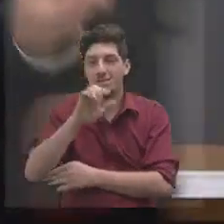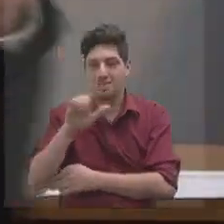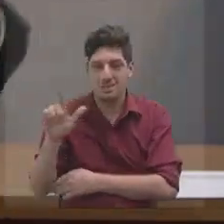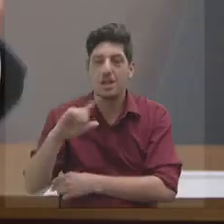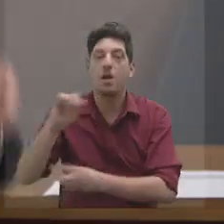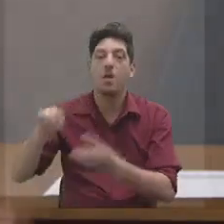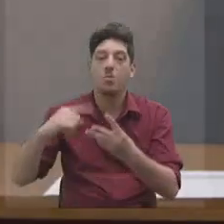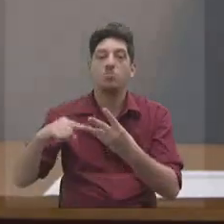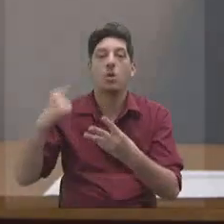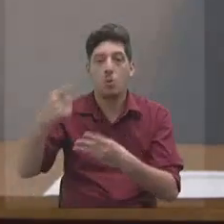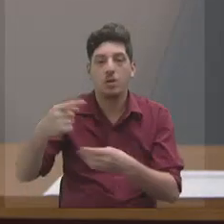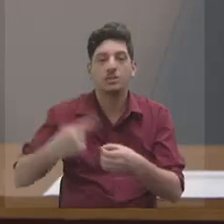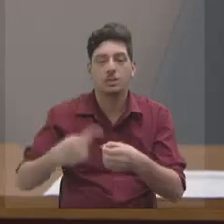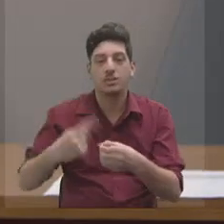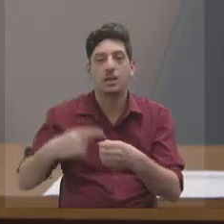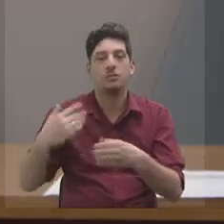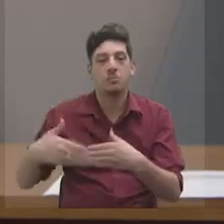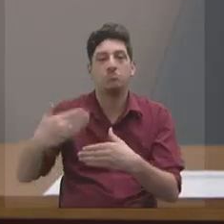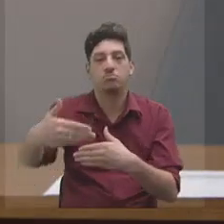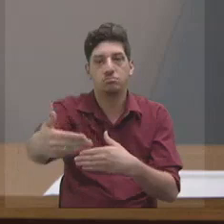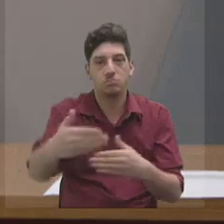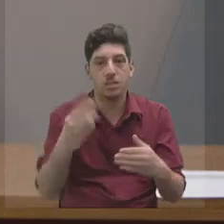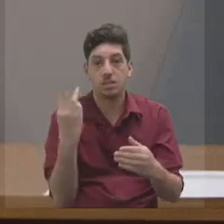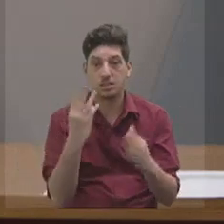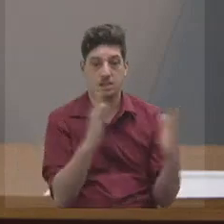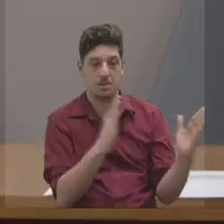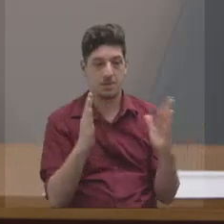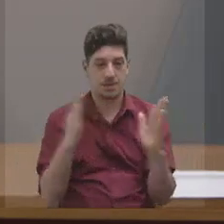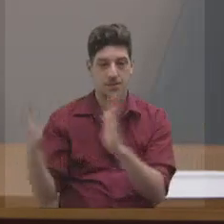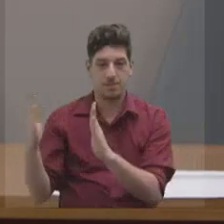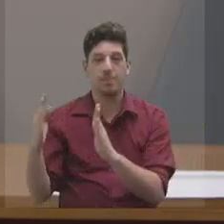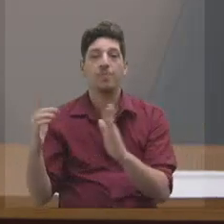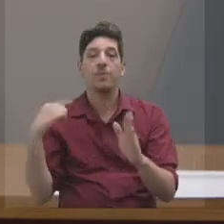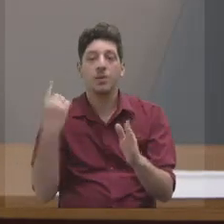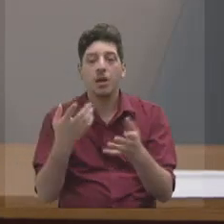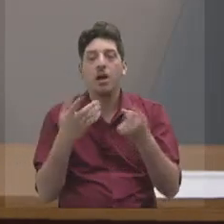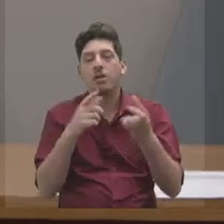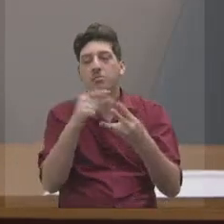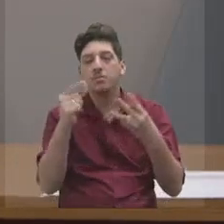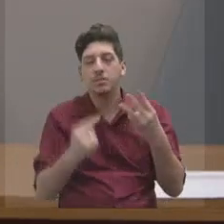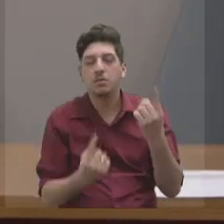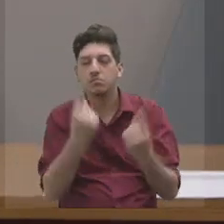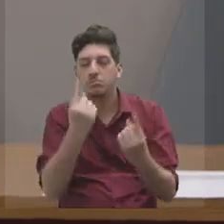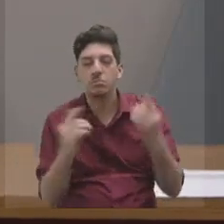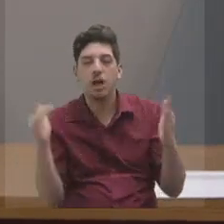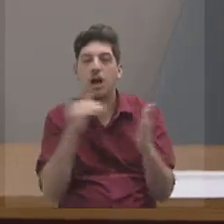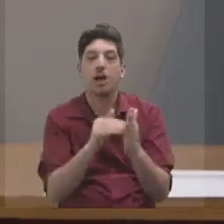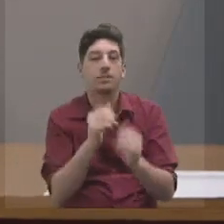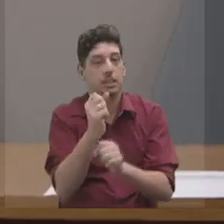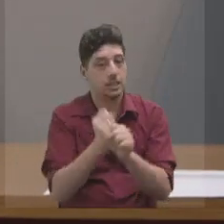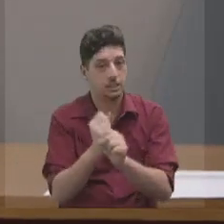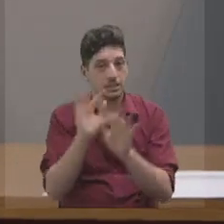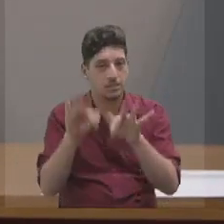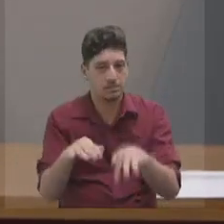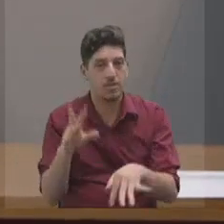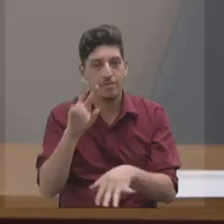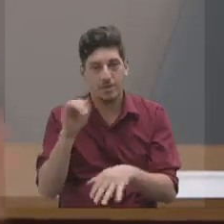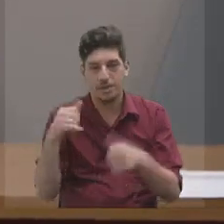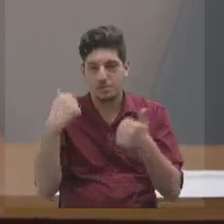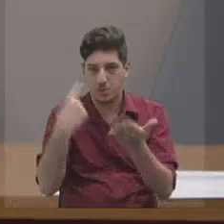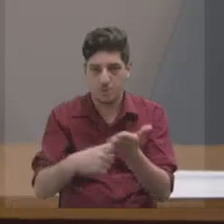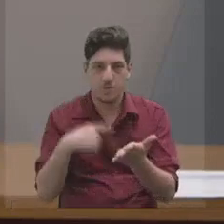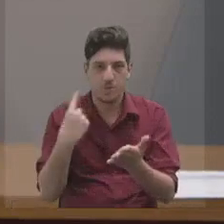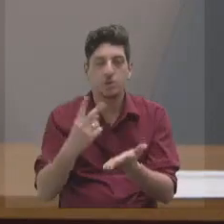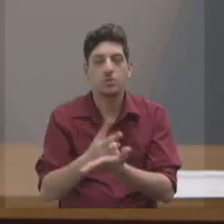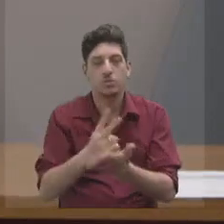percorrer todas as três etapas da nossa previsão é licitar esse trecho Patrocínio Coromandel ainda esse ano também então compromisso nosso e vamos